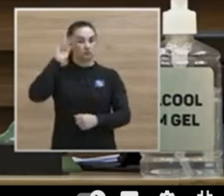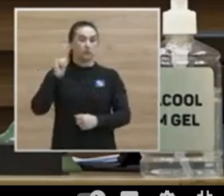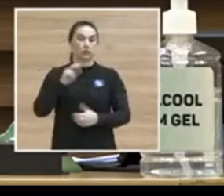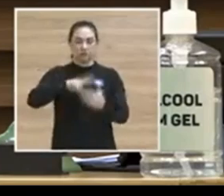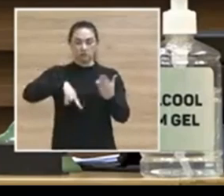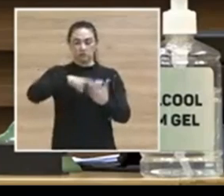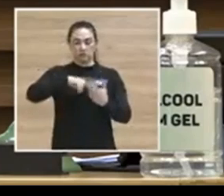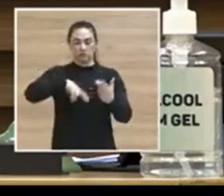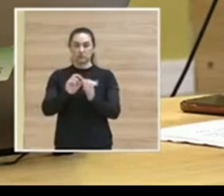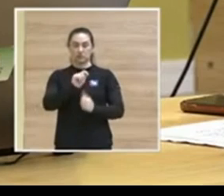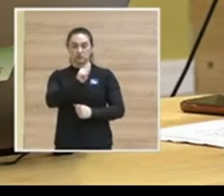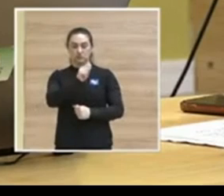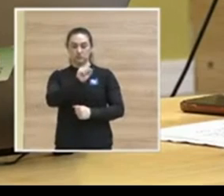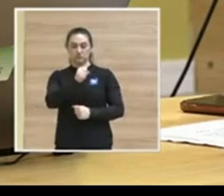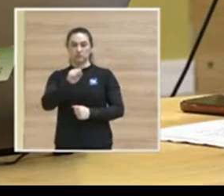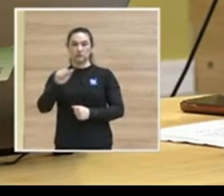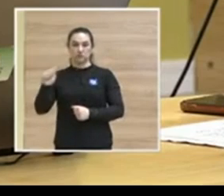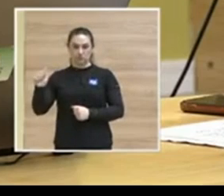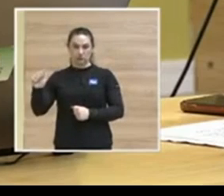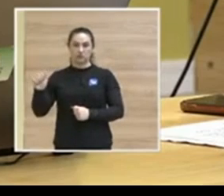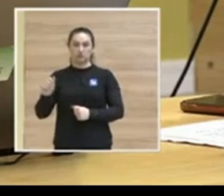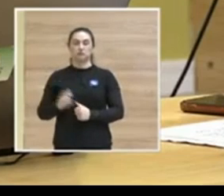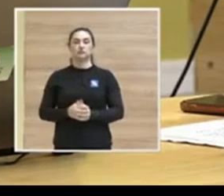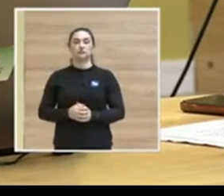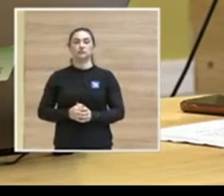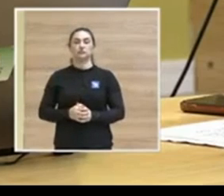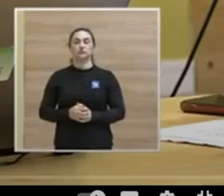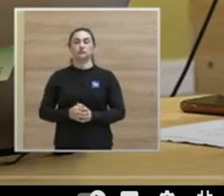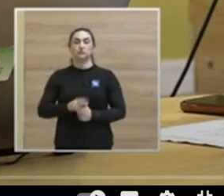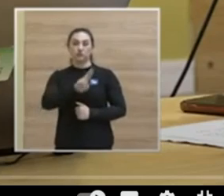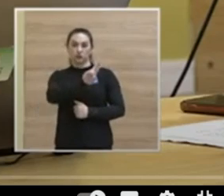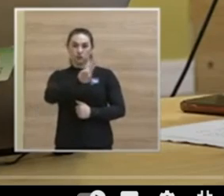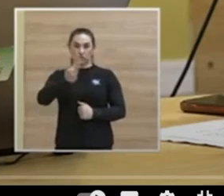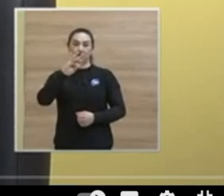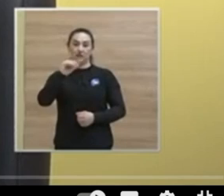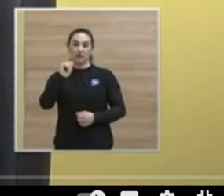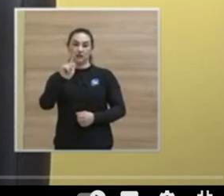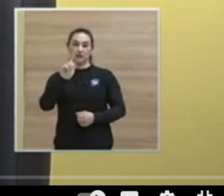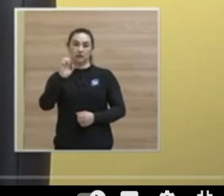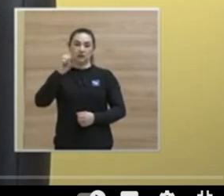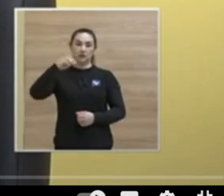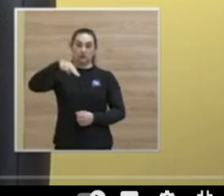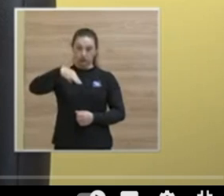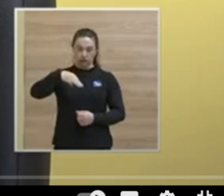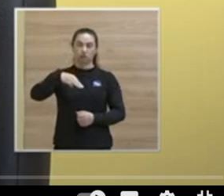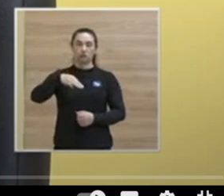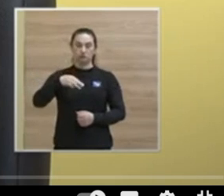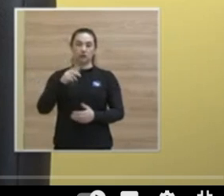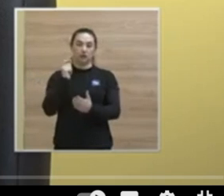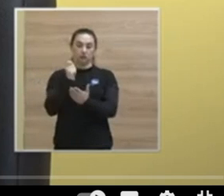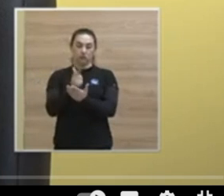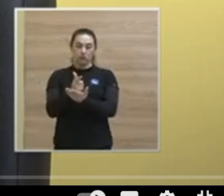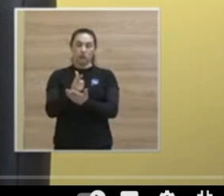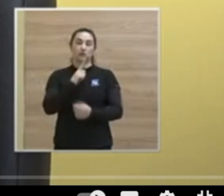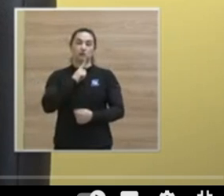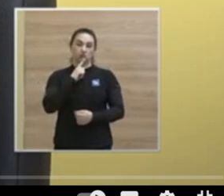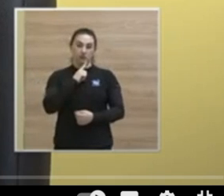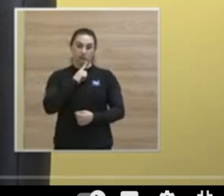Sudoeste do Paraná e a autorização para o Executivo financiar junto à Caixa Econômica Federal até